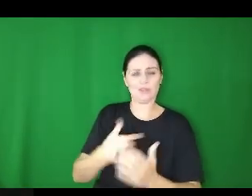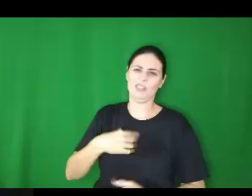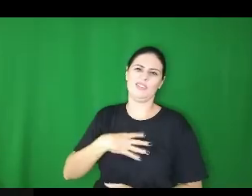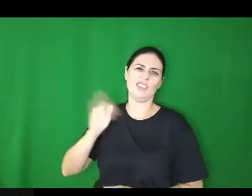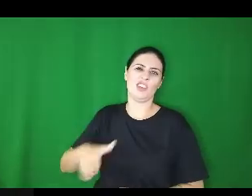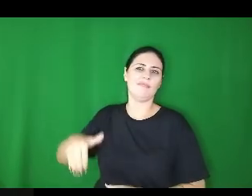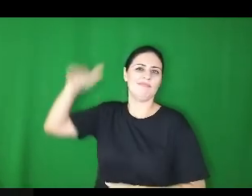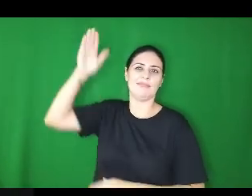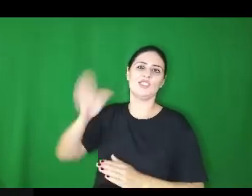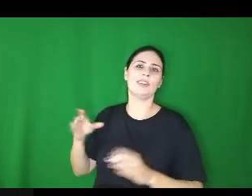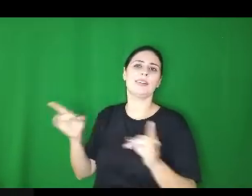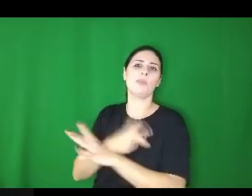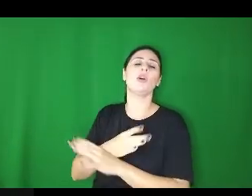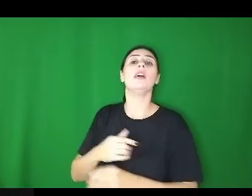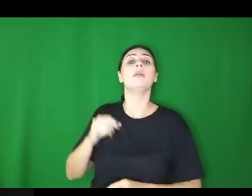Bom,